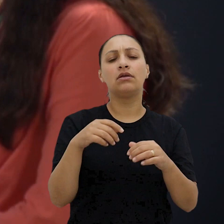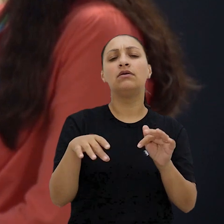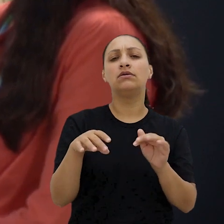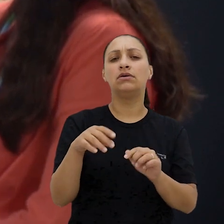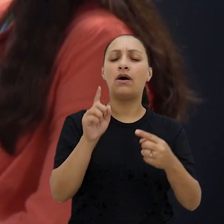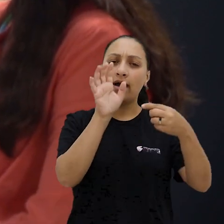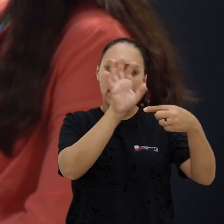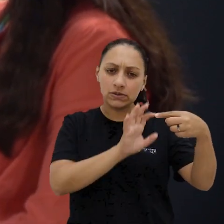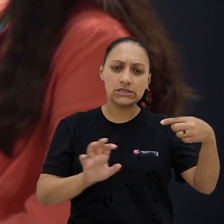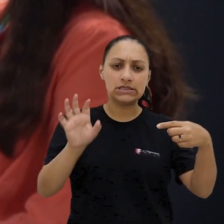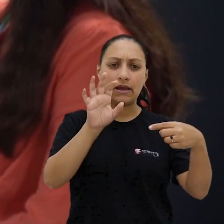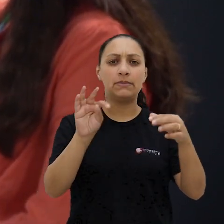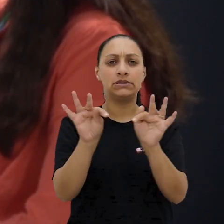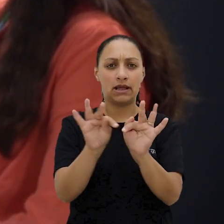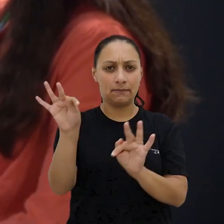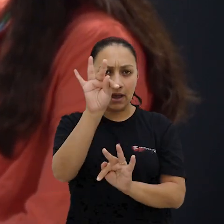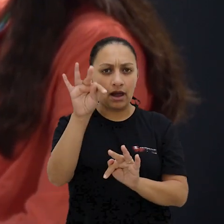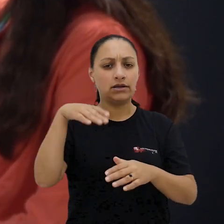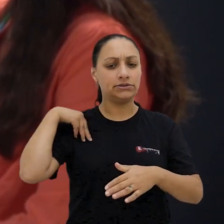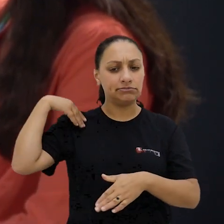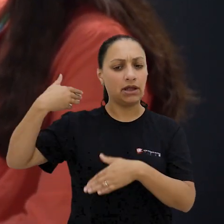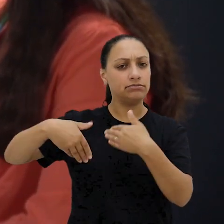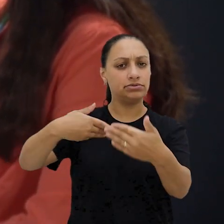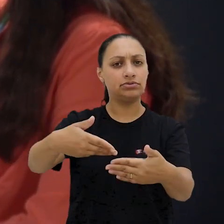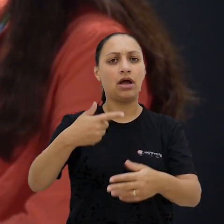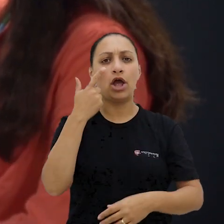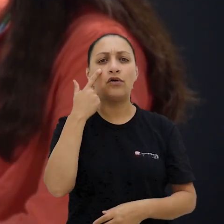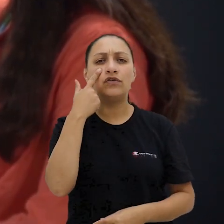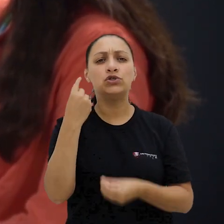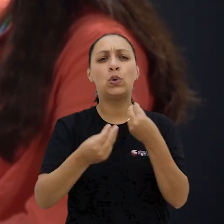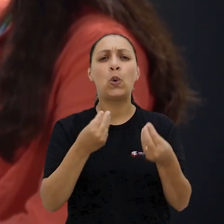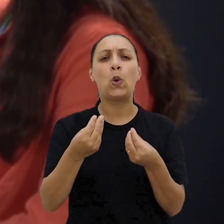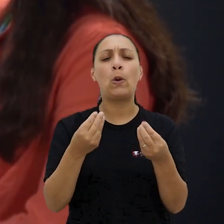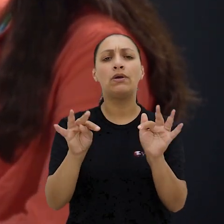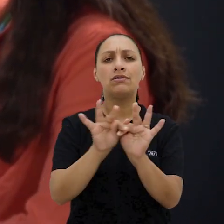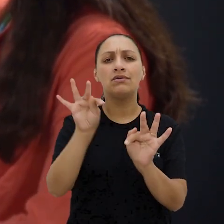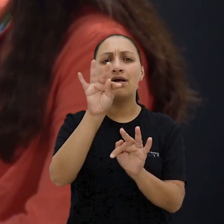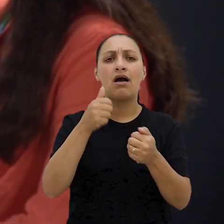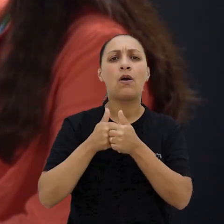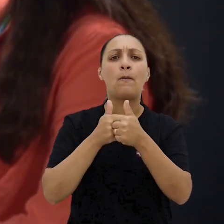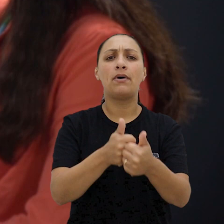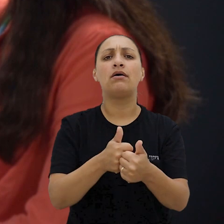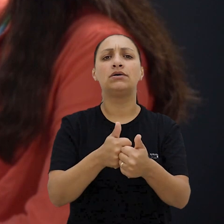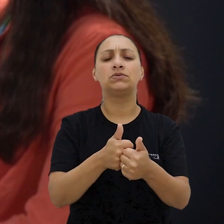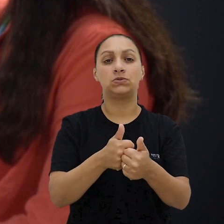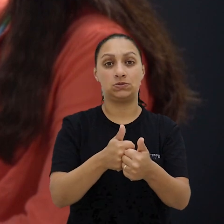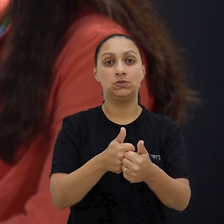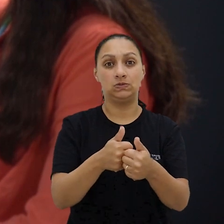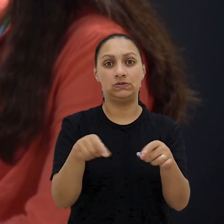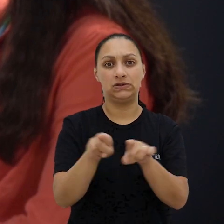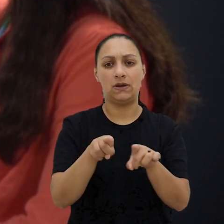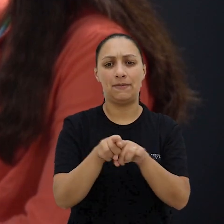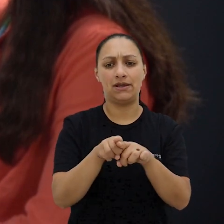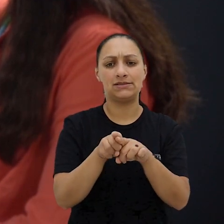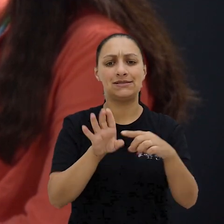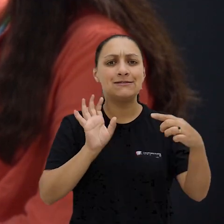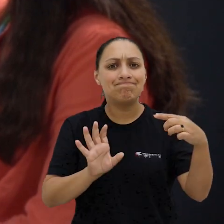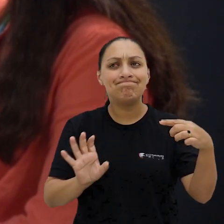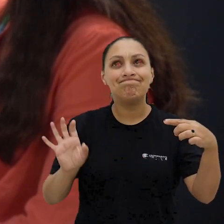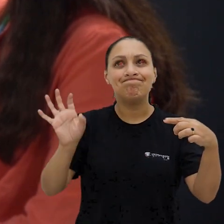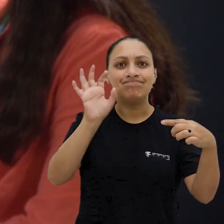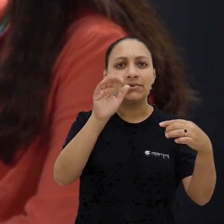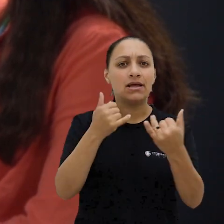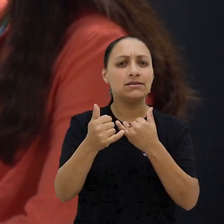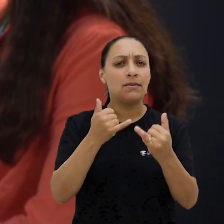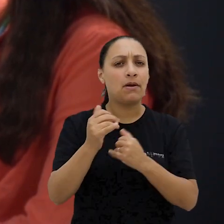toda essa parte do desenvolvimento, eu vejo que o quanto o parque vem acompanhando essas ramificações, né, pegando um